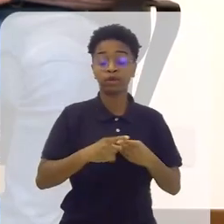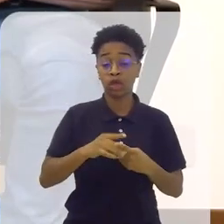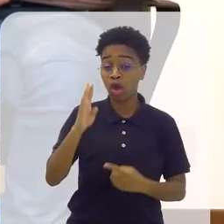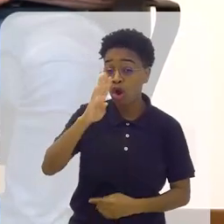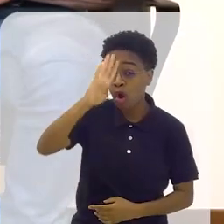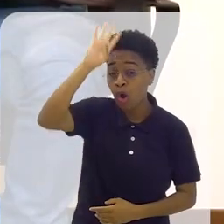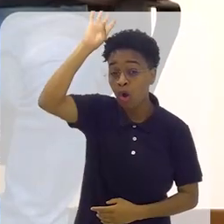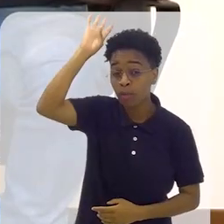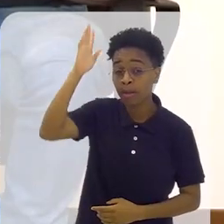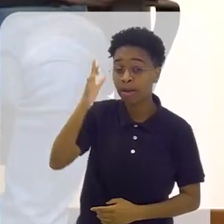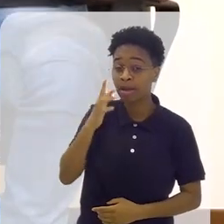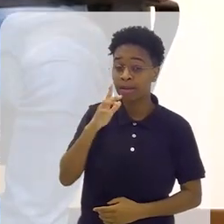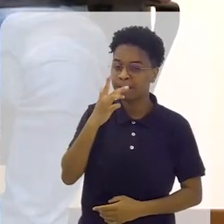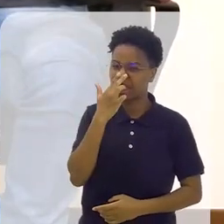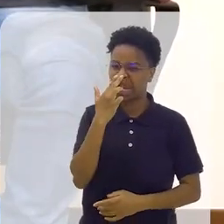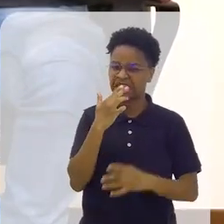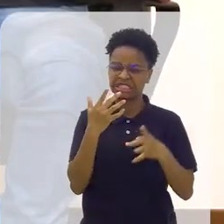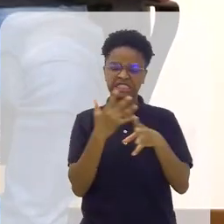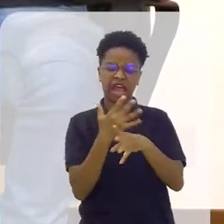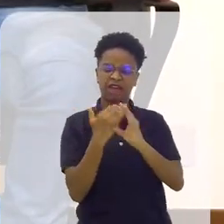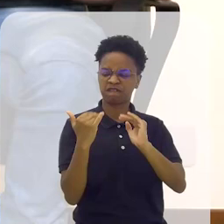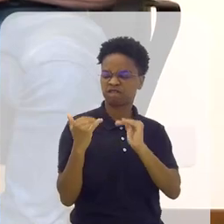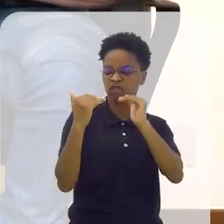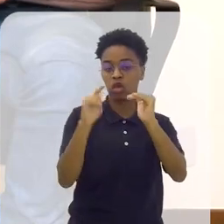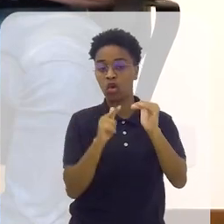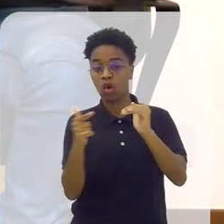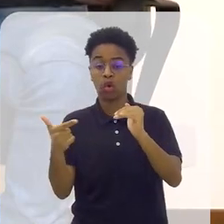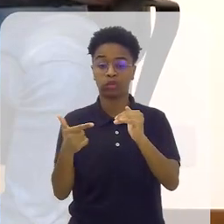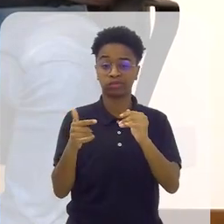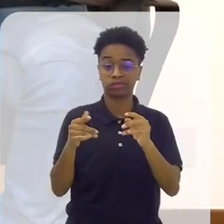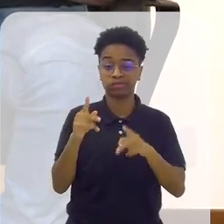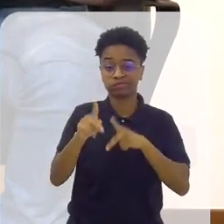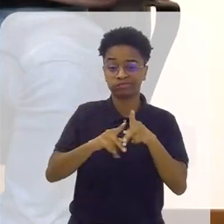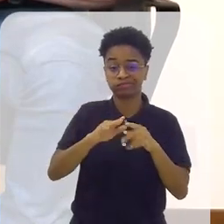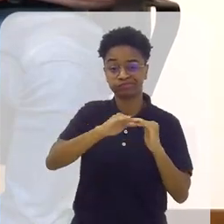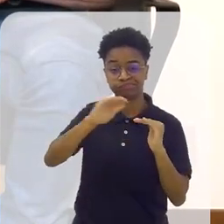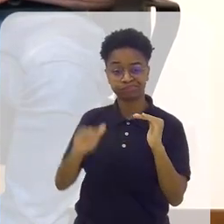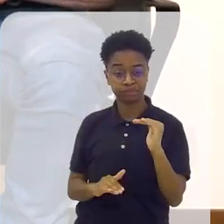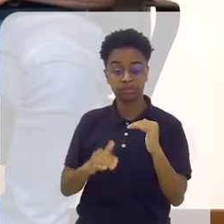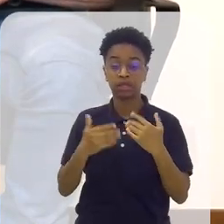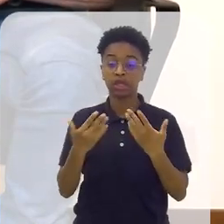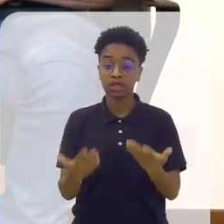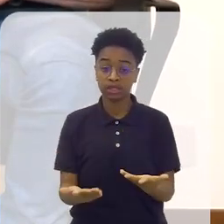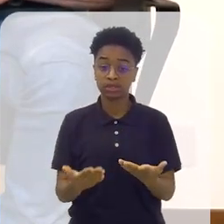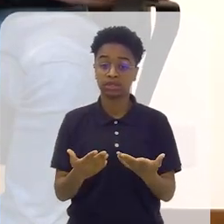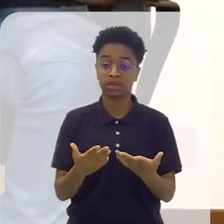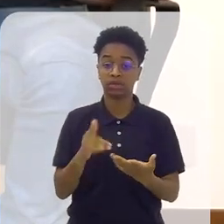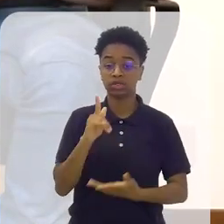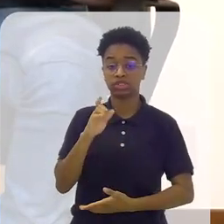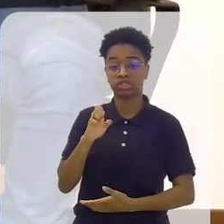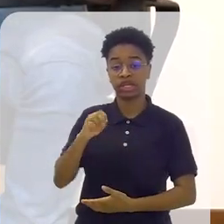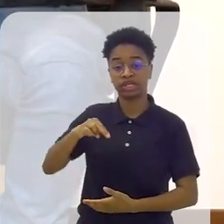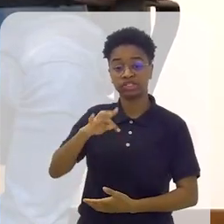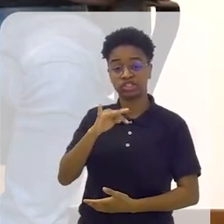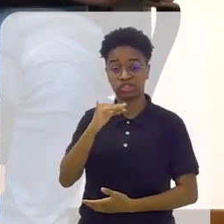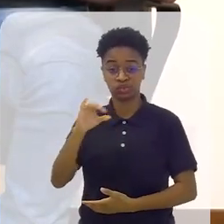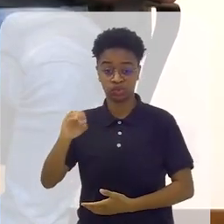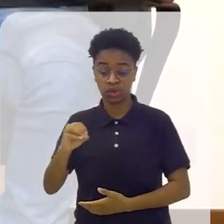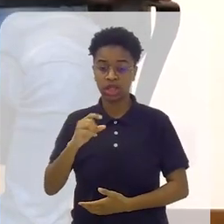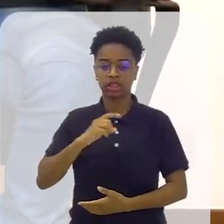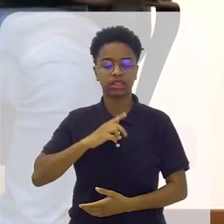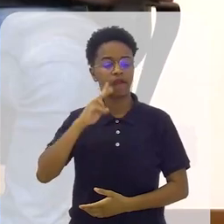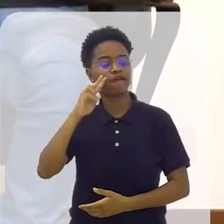porque ali era Roma, né, Roma era a civilização. E os outros eram bárbaros. O judeu era... Então, o gentio. Então, eles